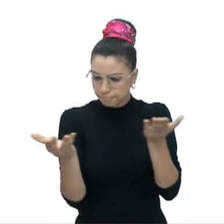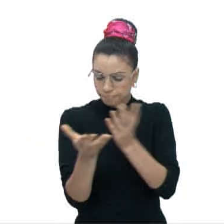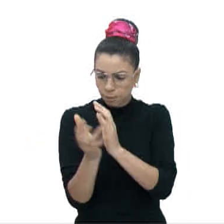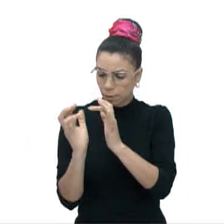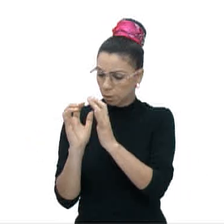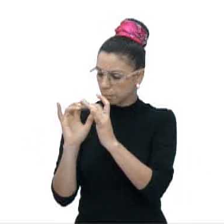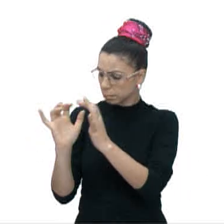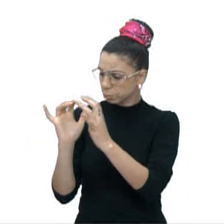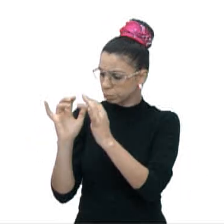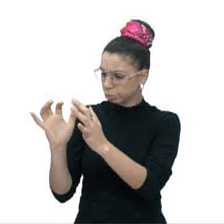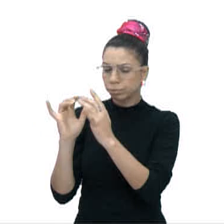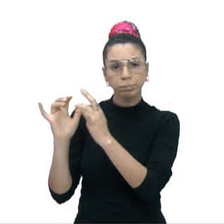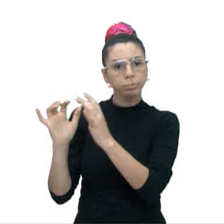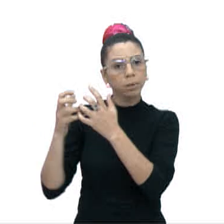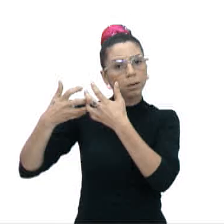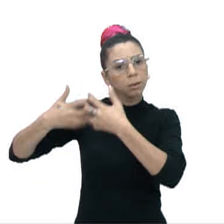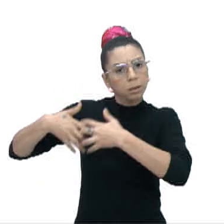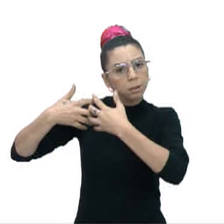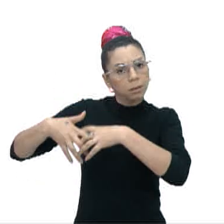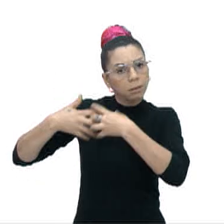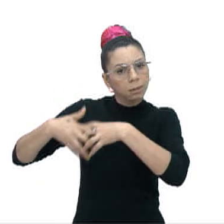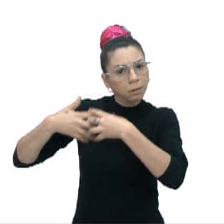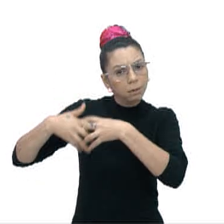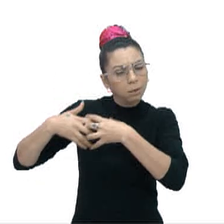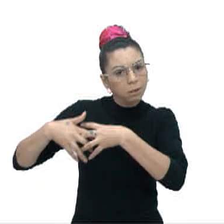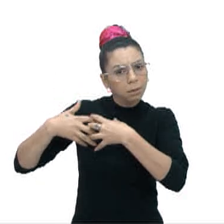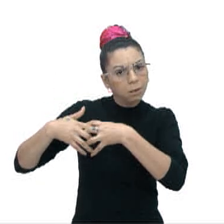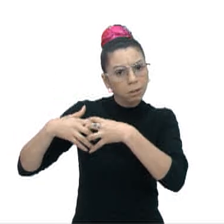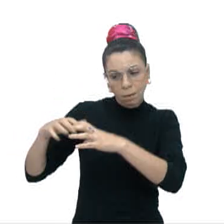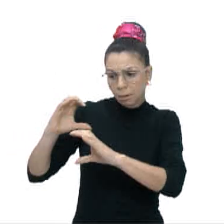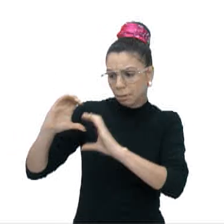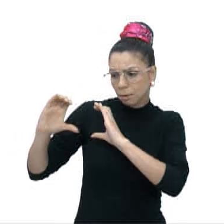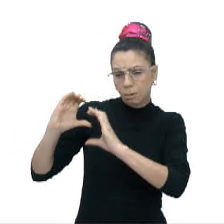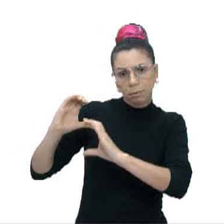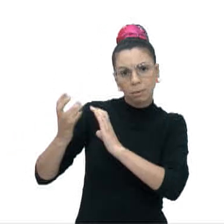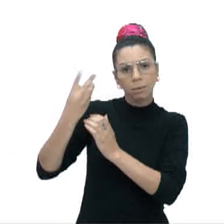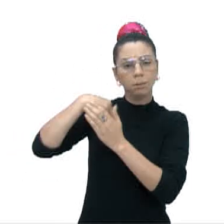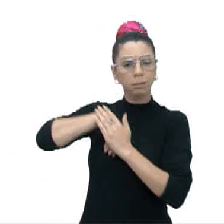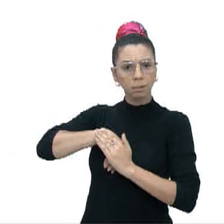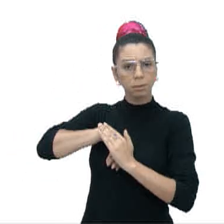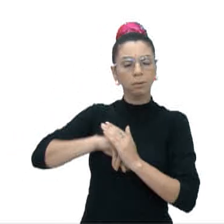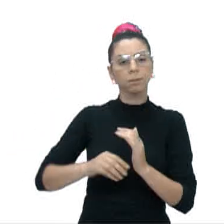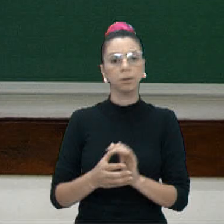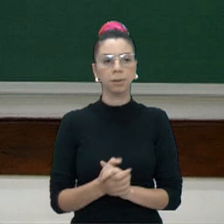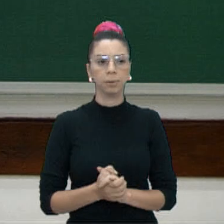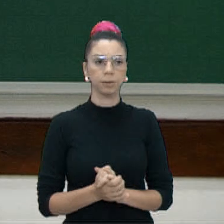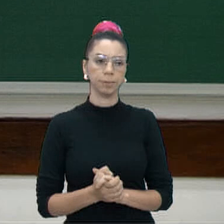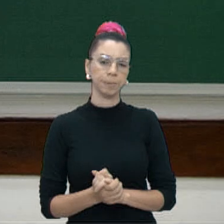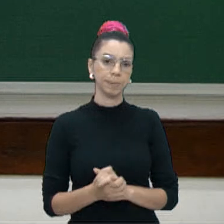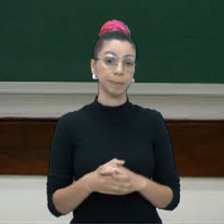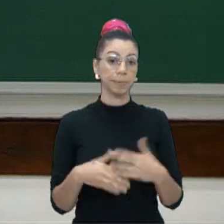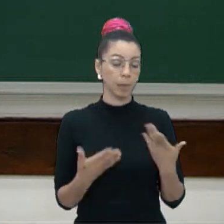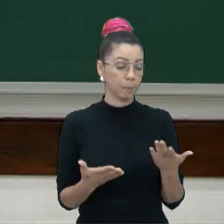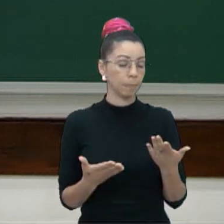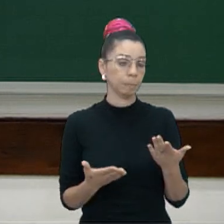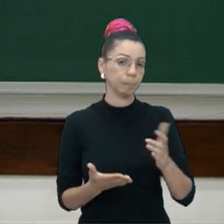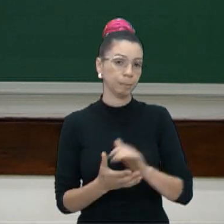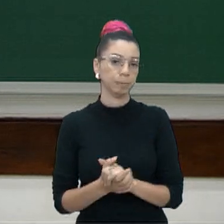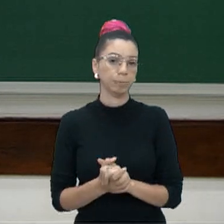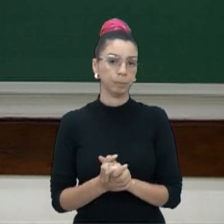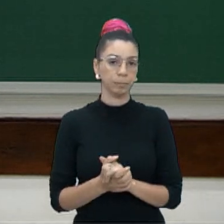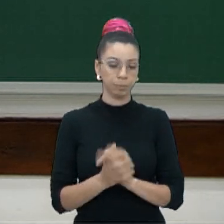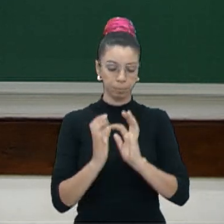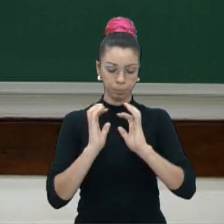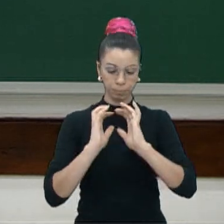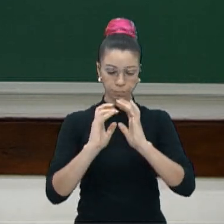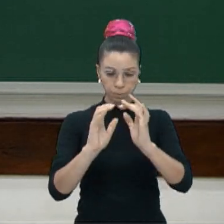que apresentam fluxos de intercomunicação limitados. Ou seja, pessoal, a nossa